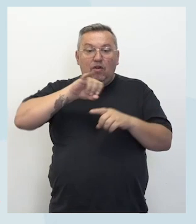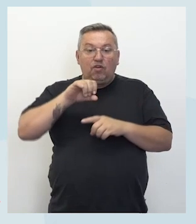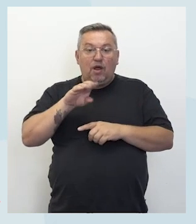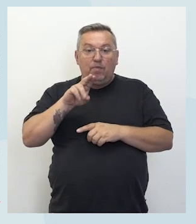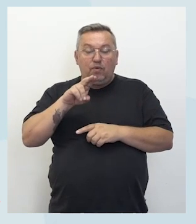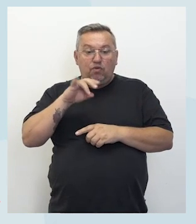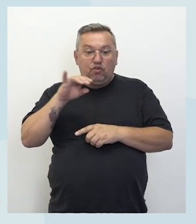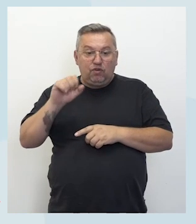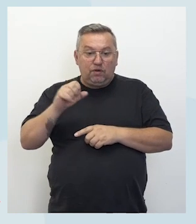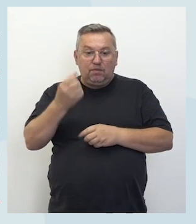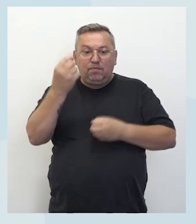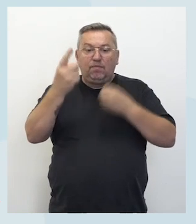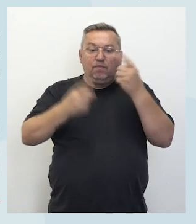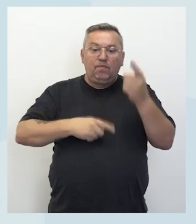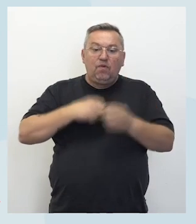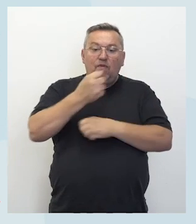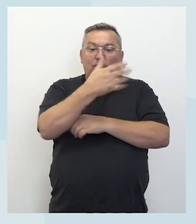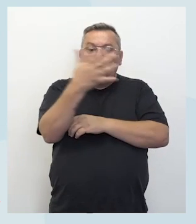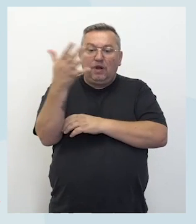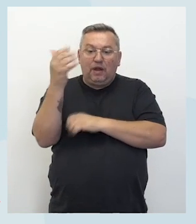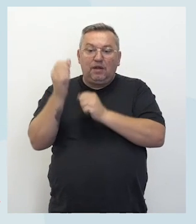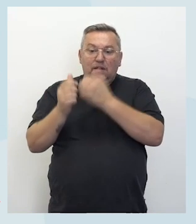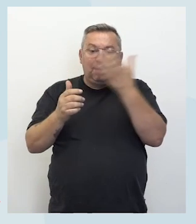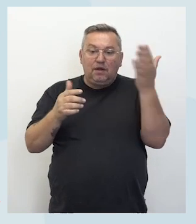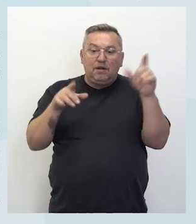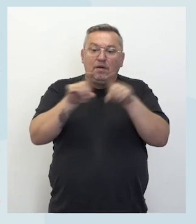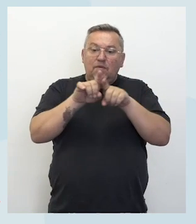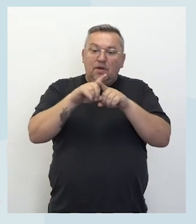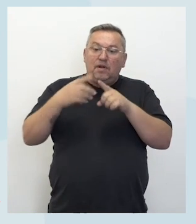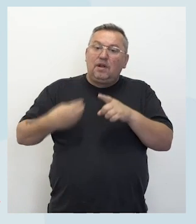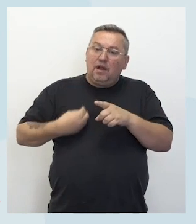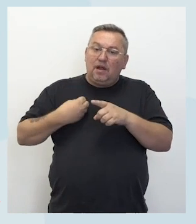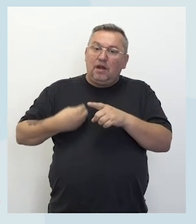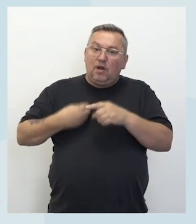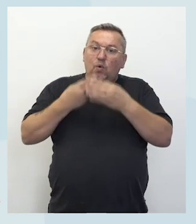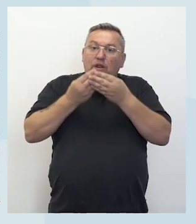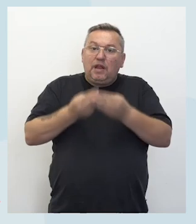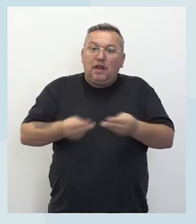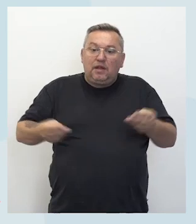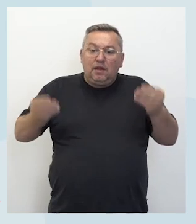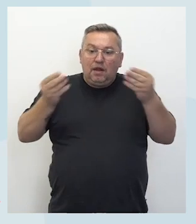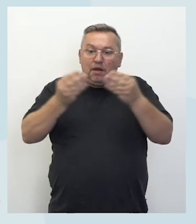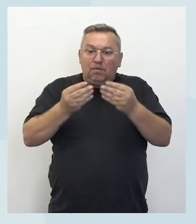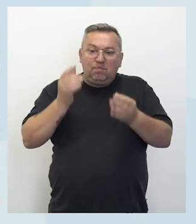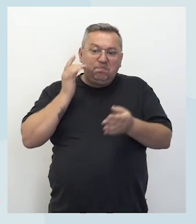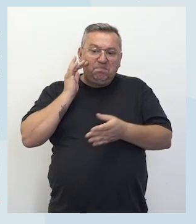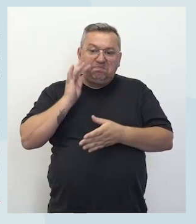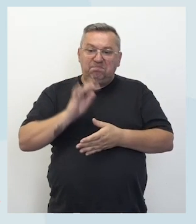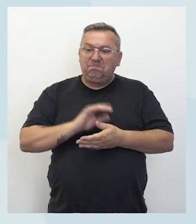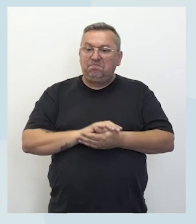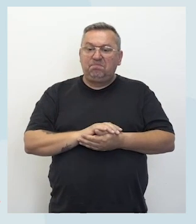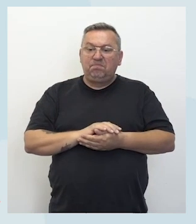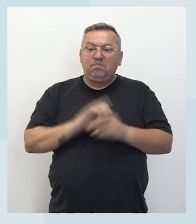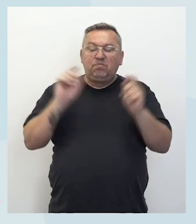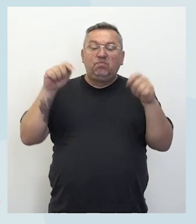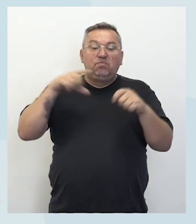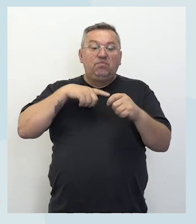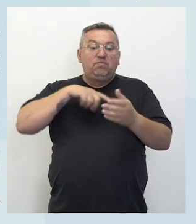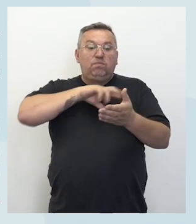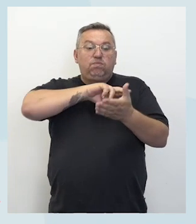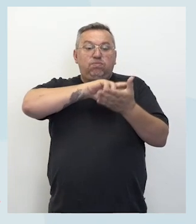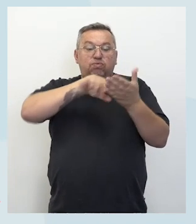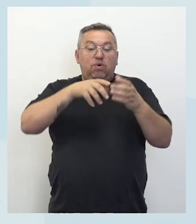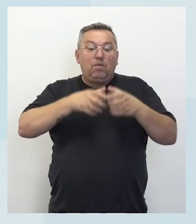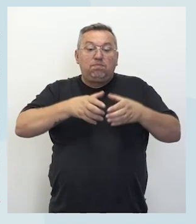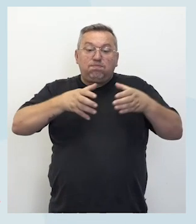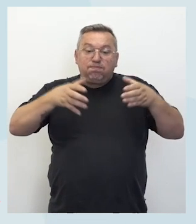jabutis. Algumas vivem em florestas e há tartarugas que vivem até no deserto. Essa eu não sabia, hein? Elas podem ter muitos